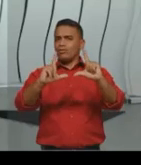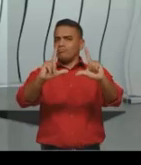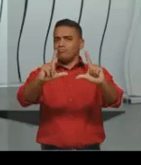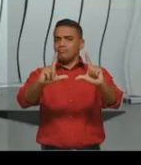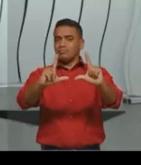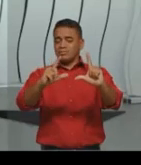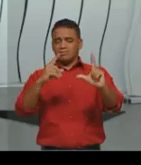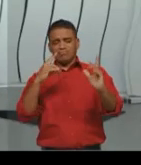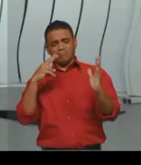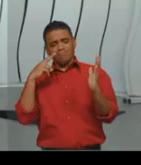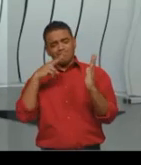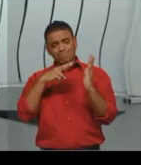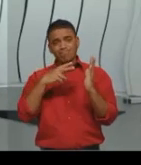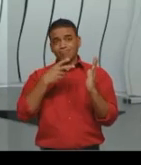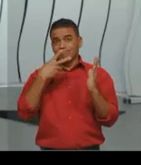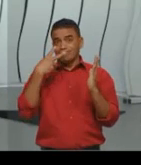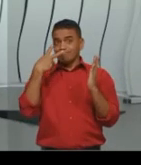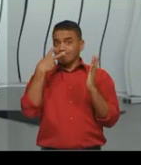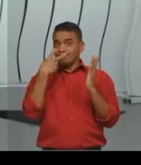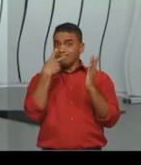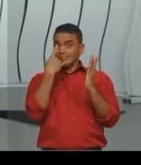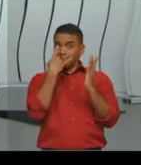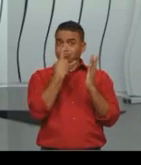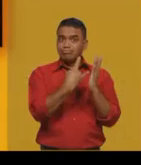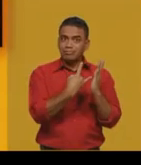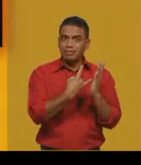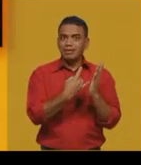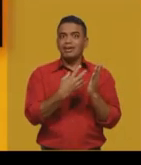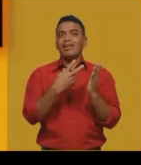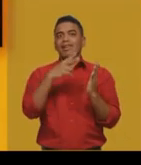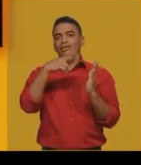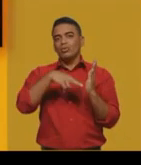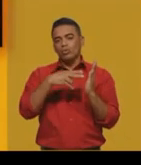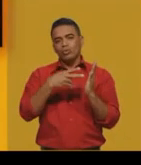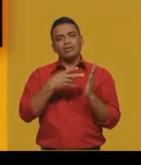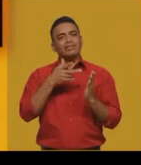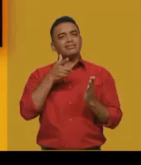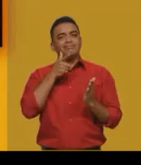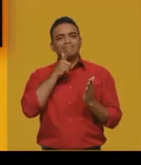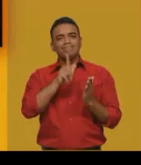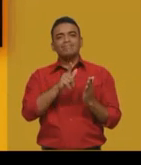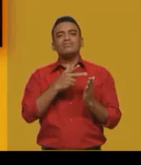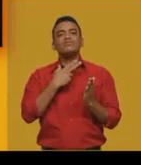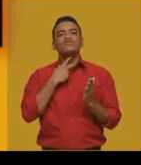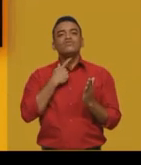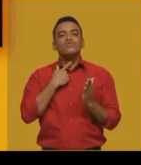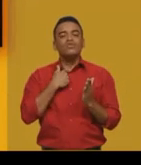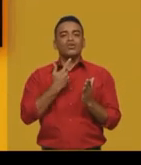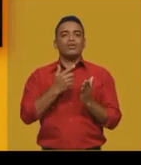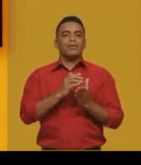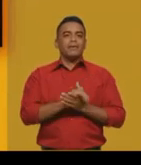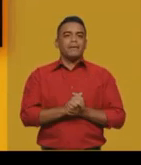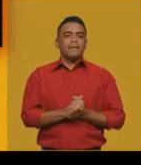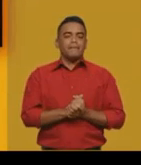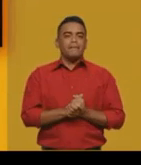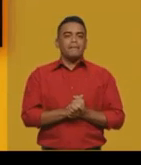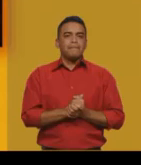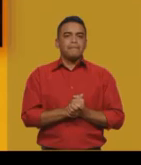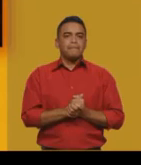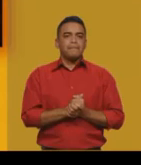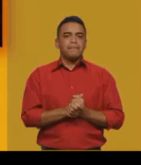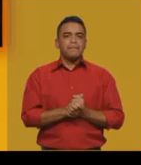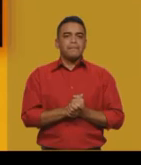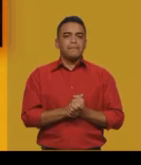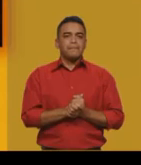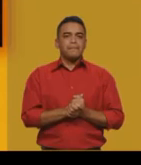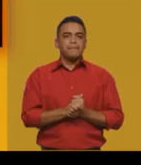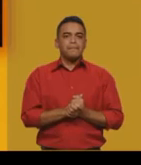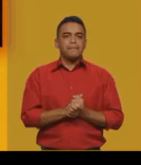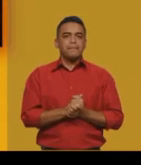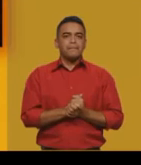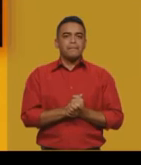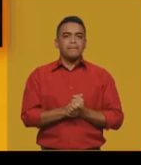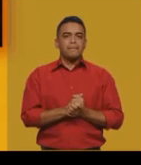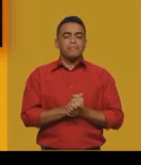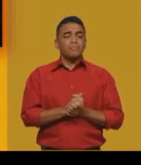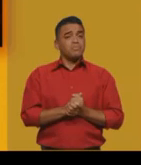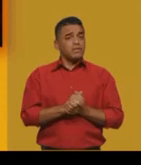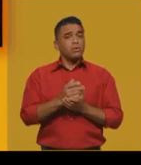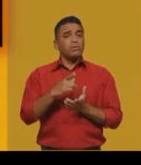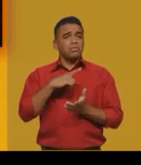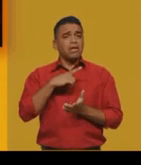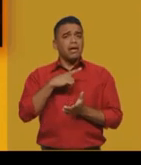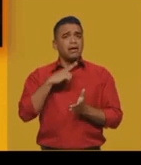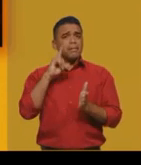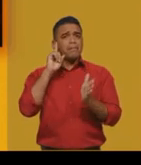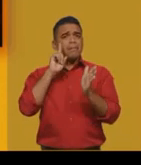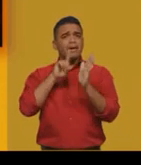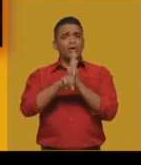prende o leitor. Então vamos lá. Aí eu fiz um negócio baseado coloquei as perguntas